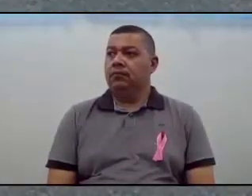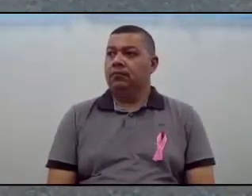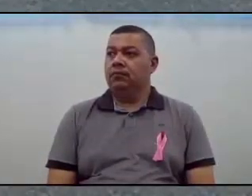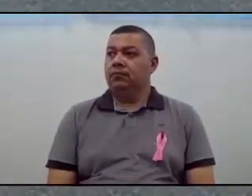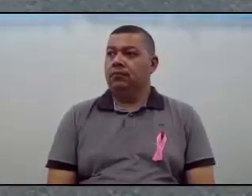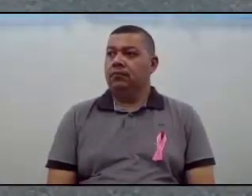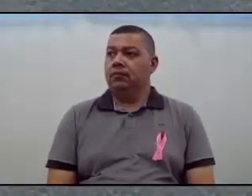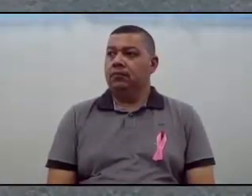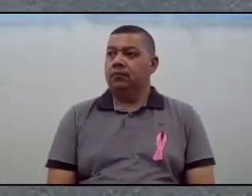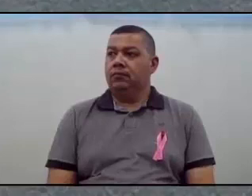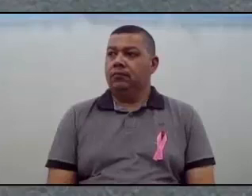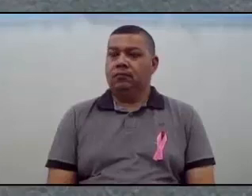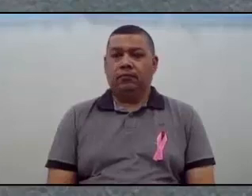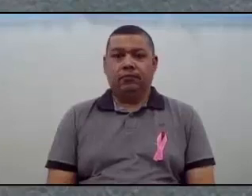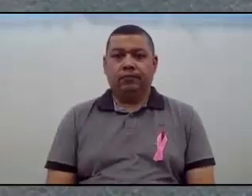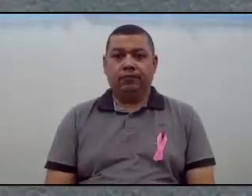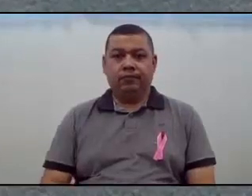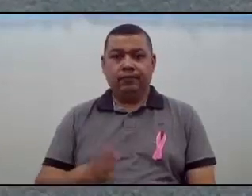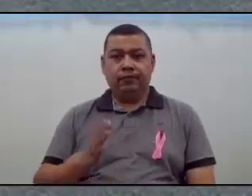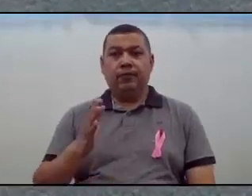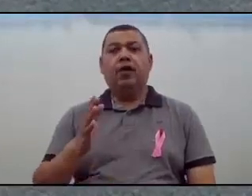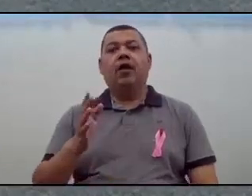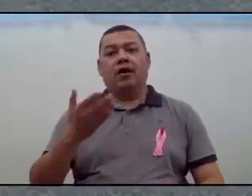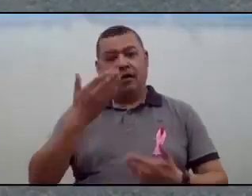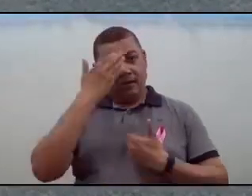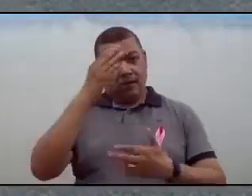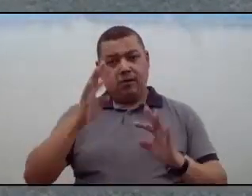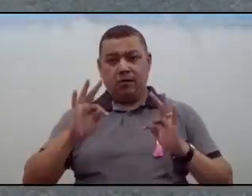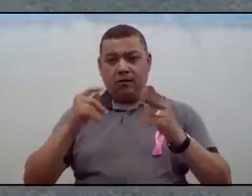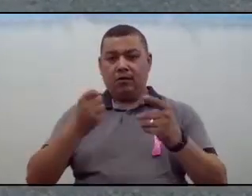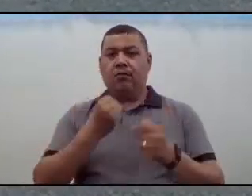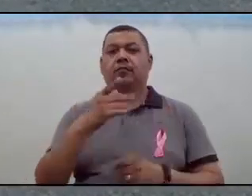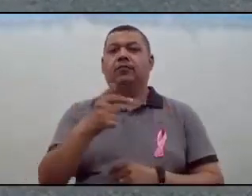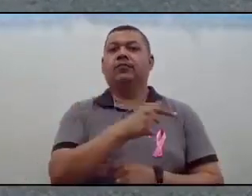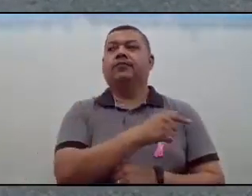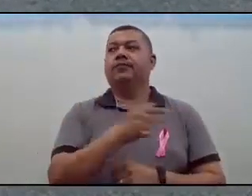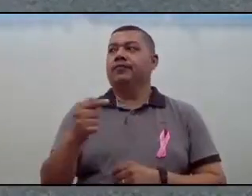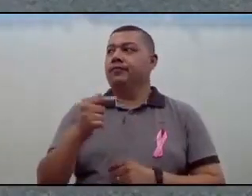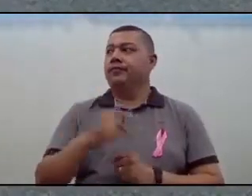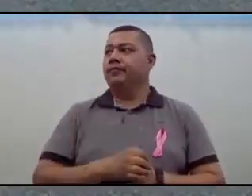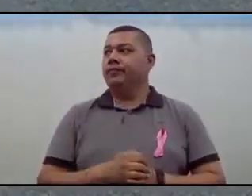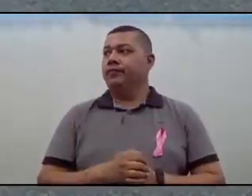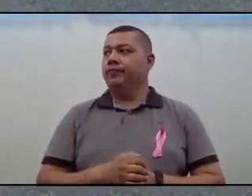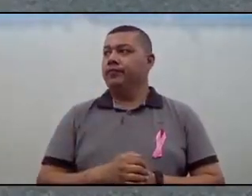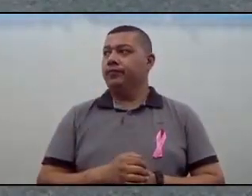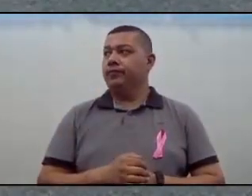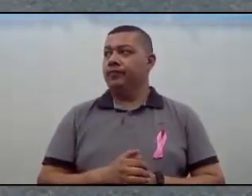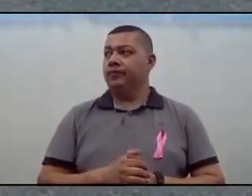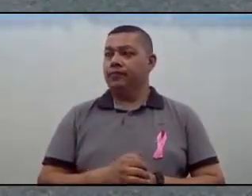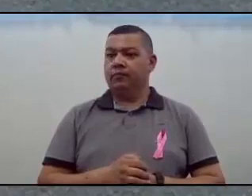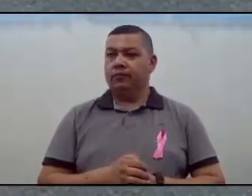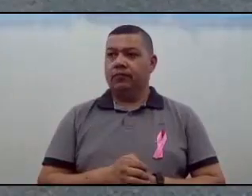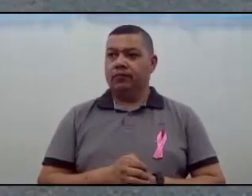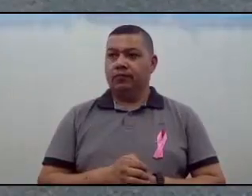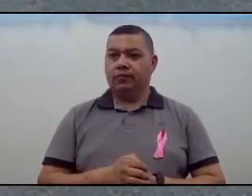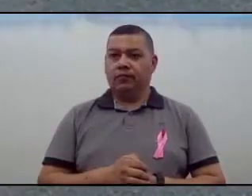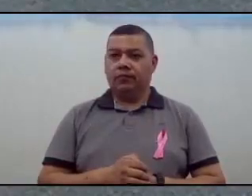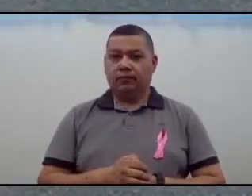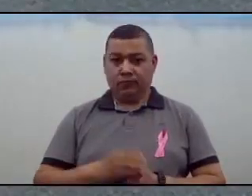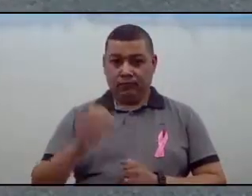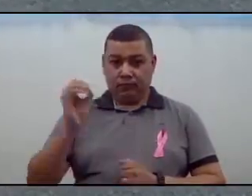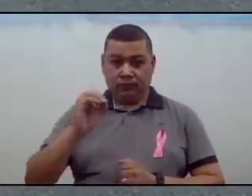No demais, meu tempo encerrou. Agradecer a todos, que tenhamos uma boa semana e que o